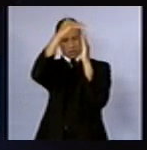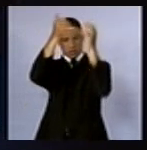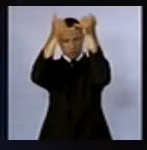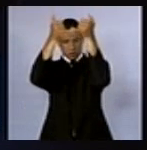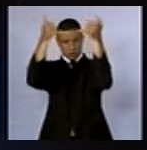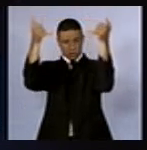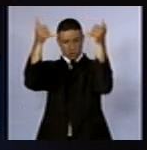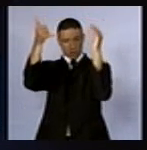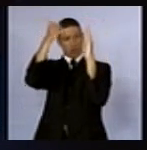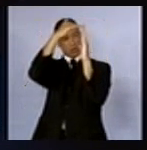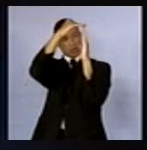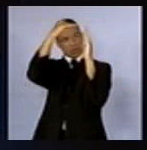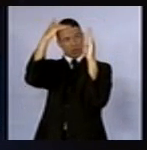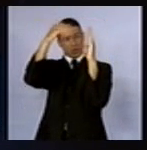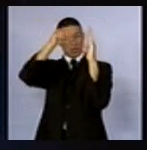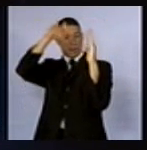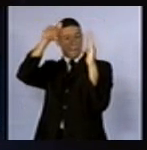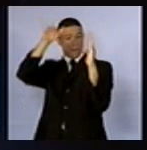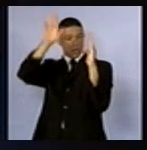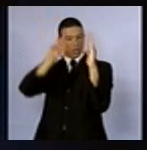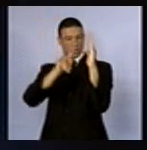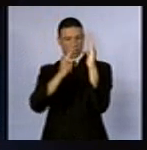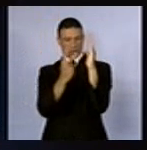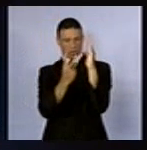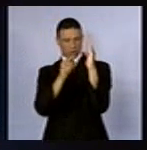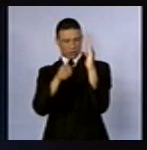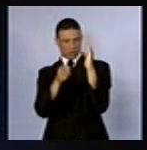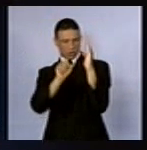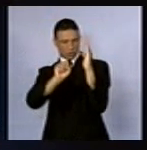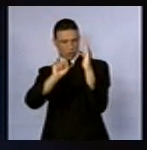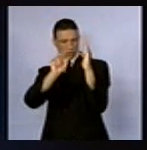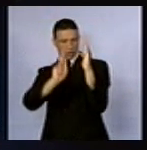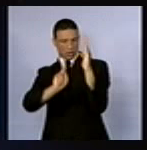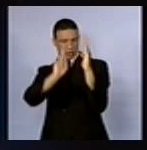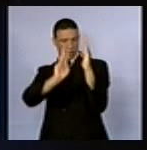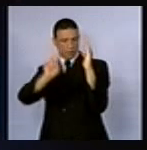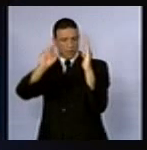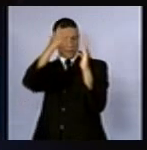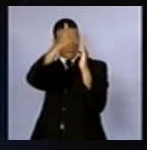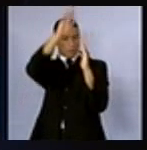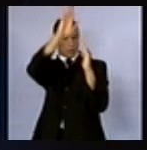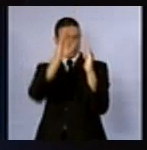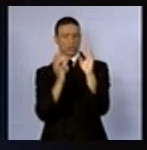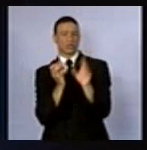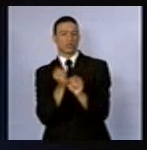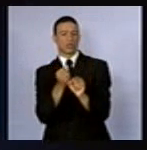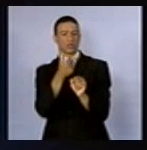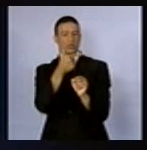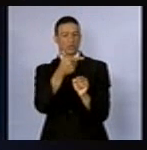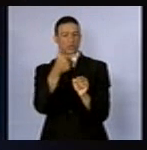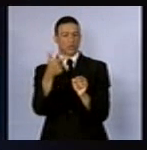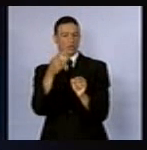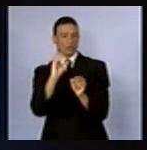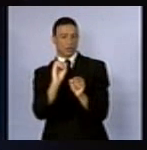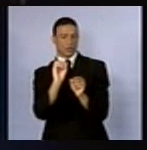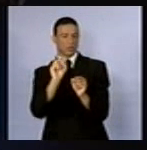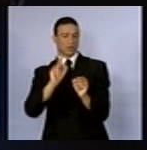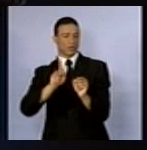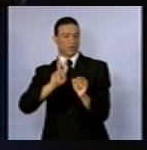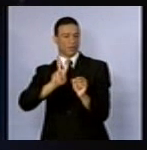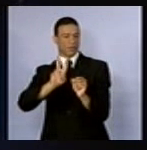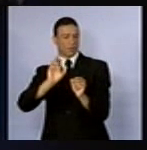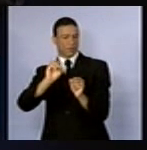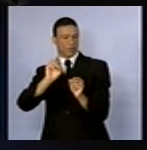normalmente de tensão maior do que 2,3 kv essa normalmente é instalação de 220 ou 127 V essas